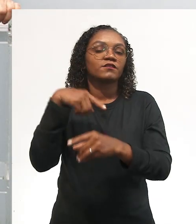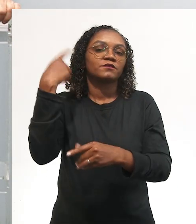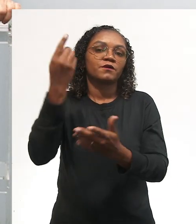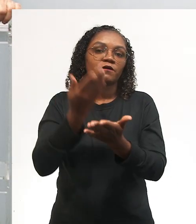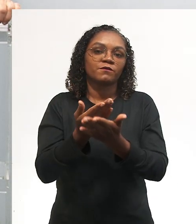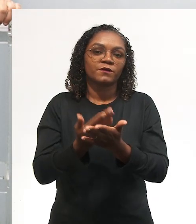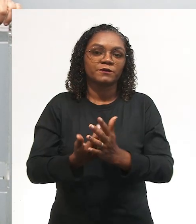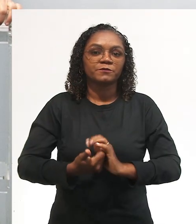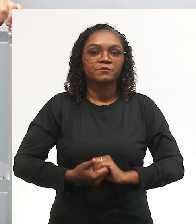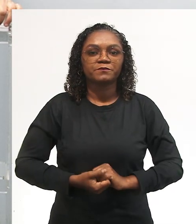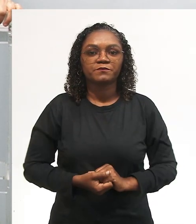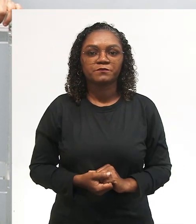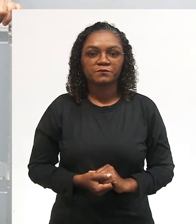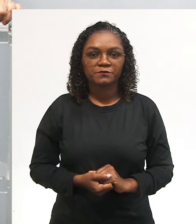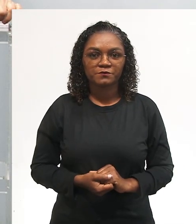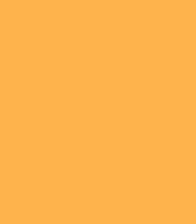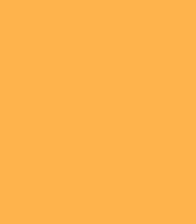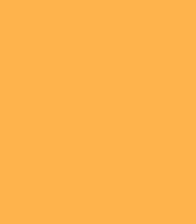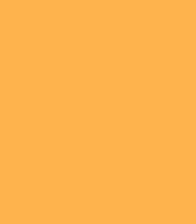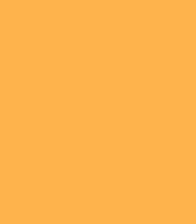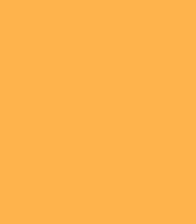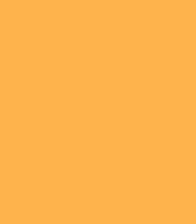até a nossa próxima aula.